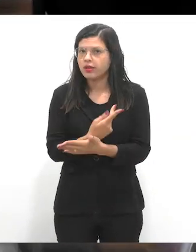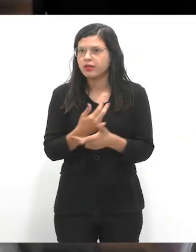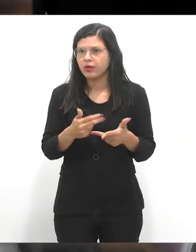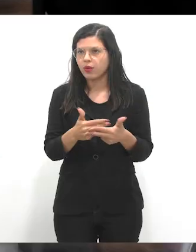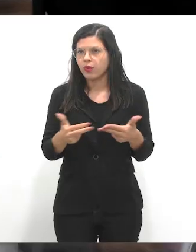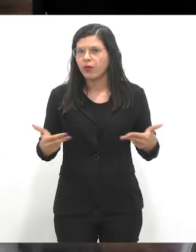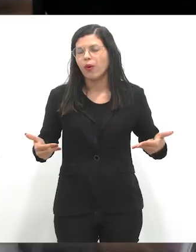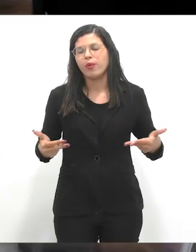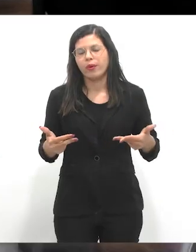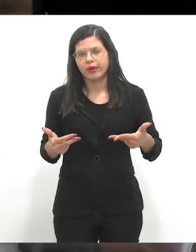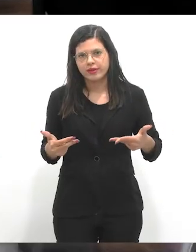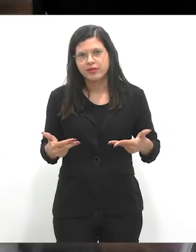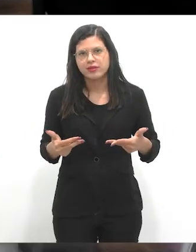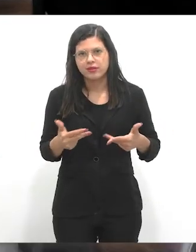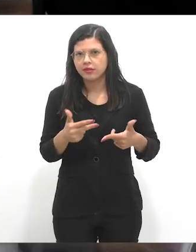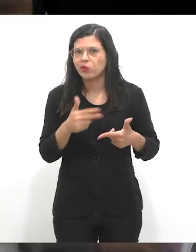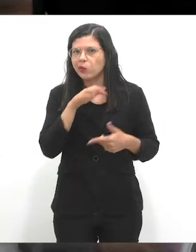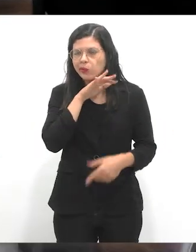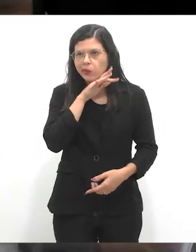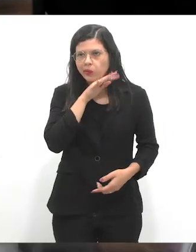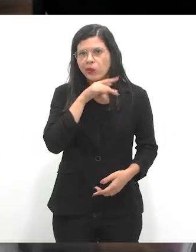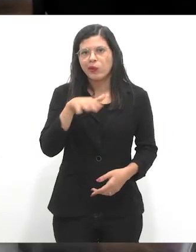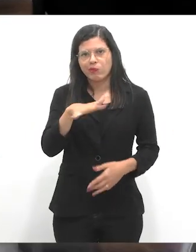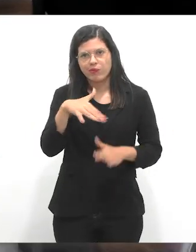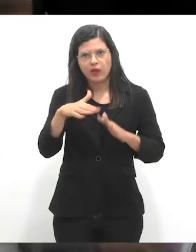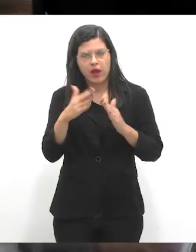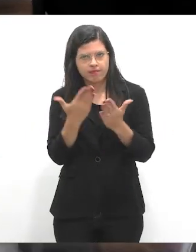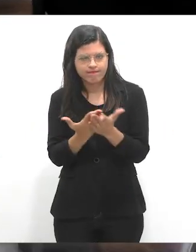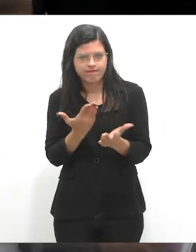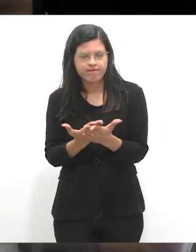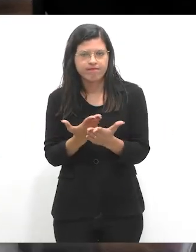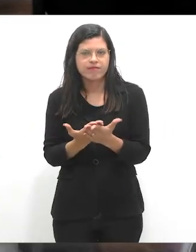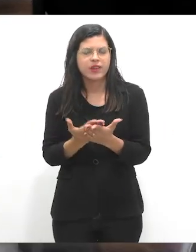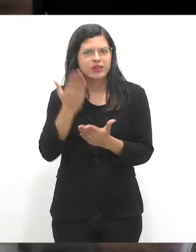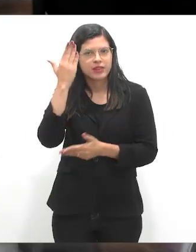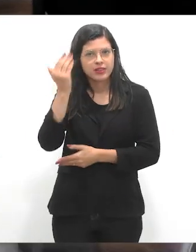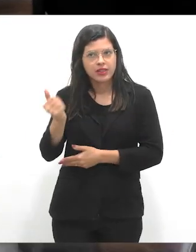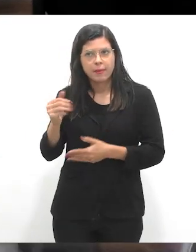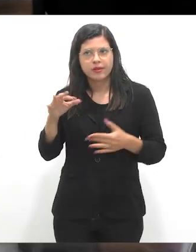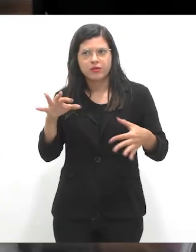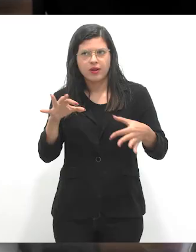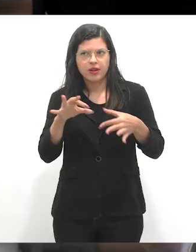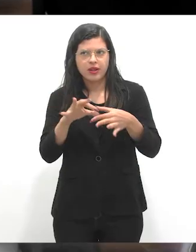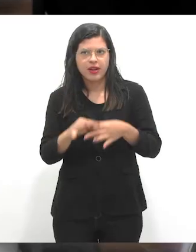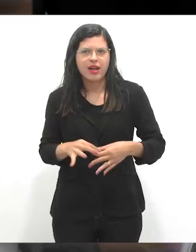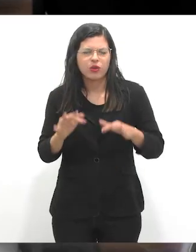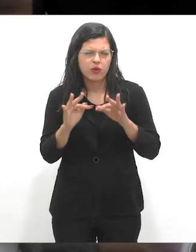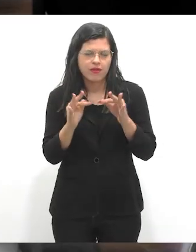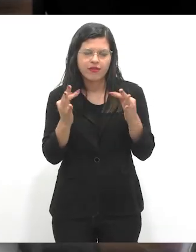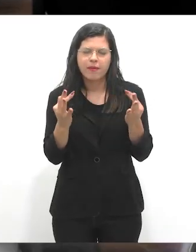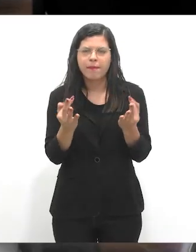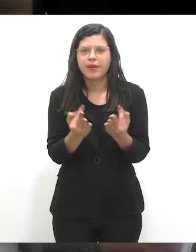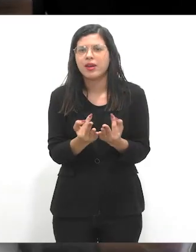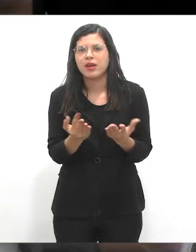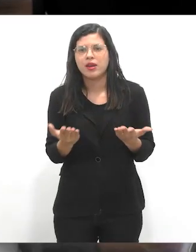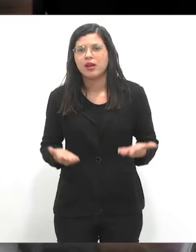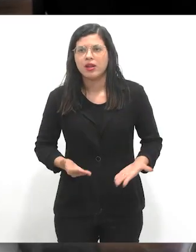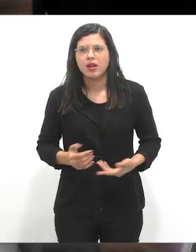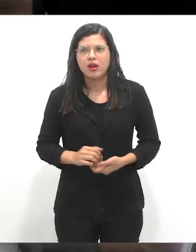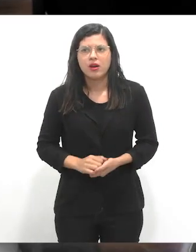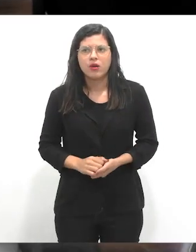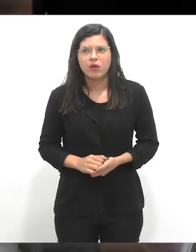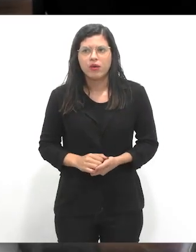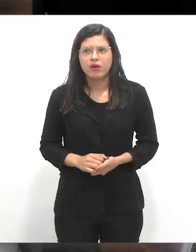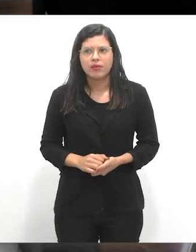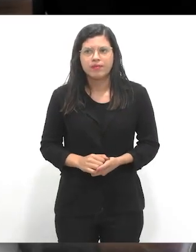acontecem situações um pouco desagradáveis de xenofobia também no ambiente escolar. E aí a gente também sabe que isso tem muito a ver com a família também,